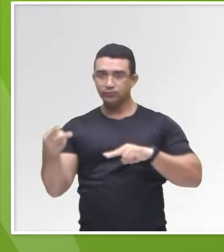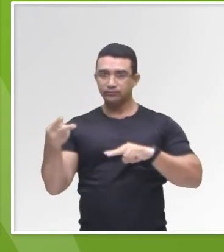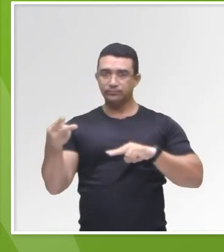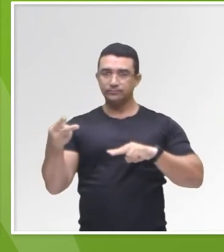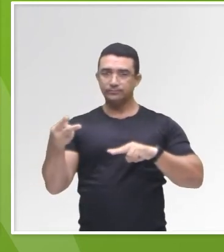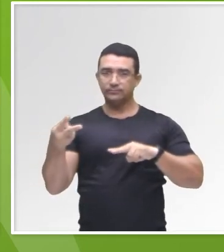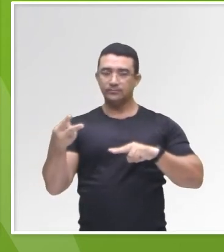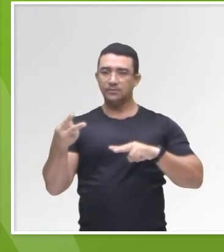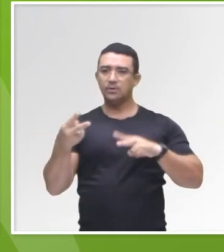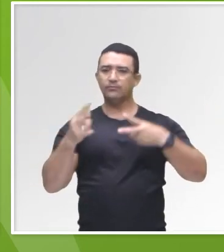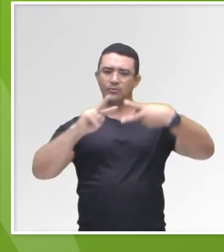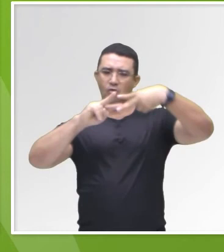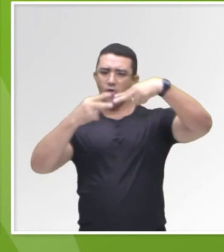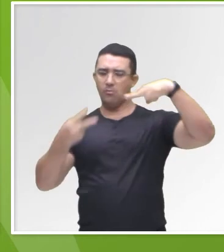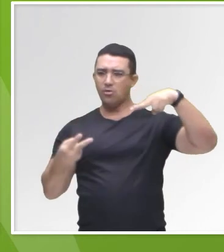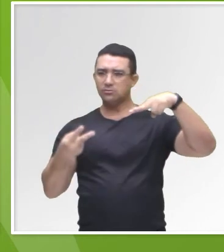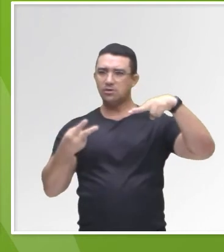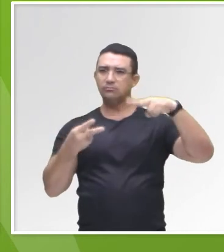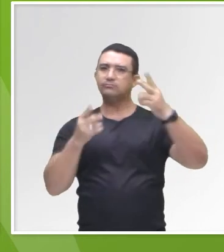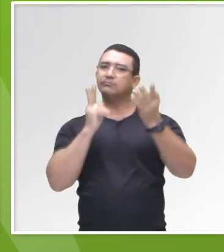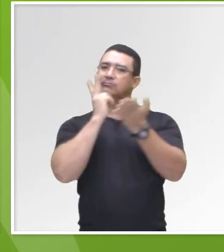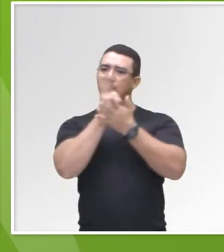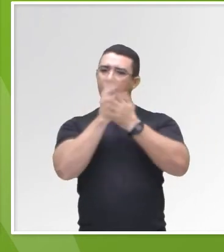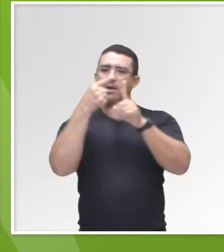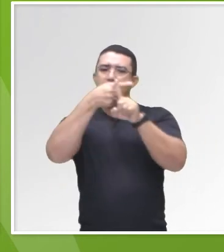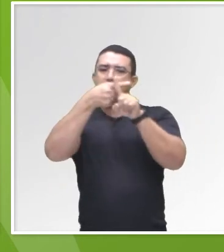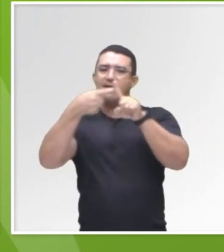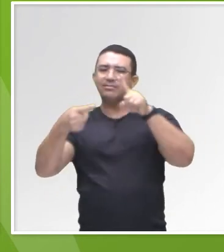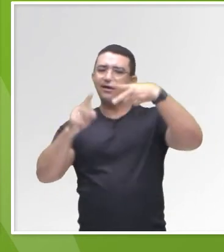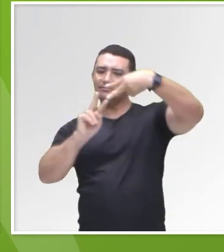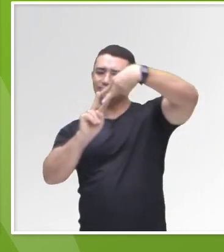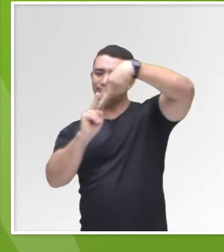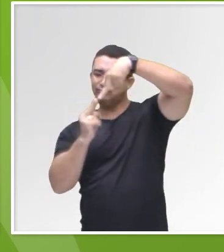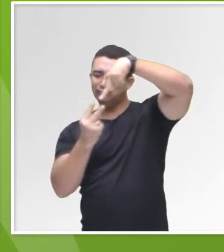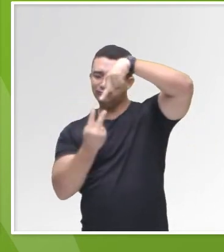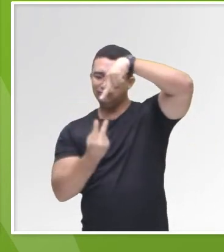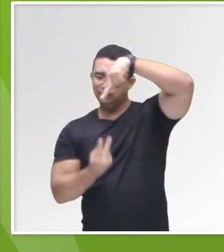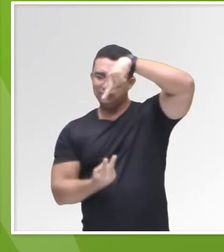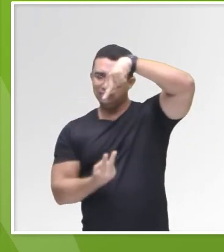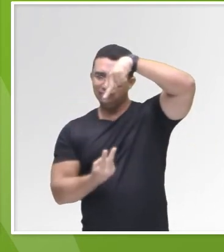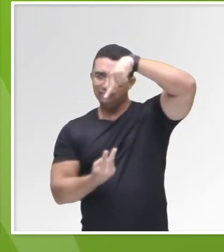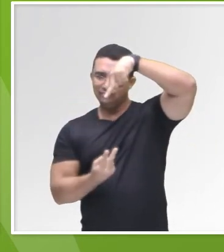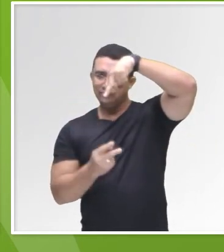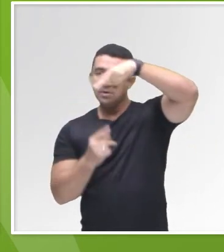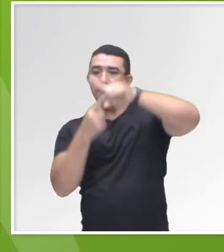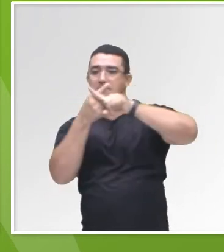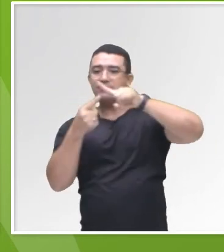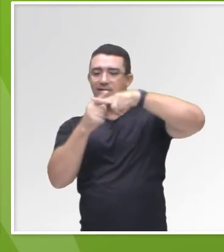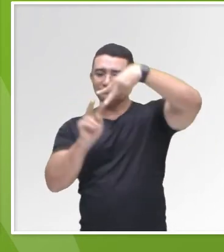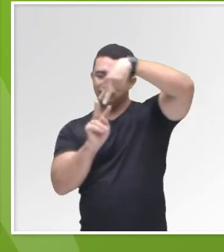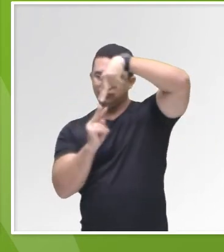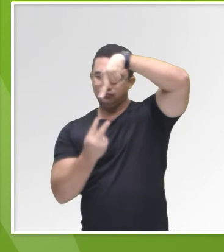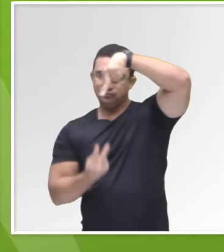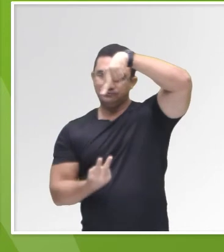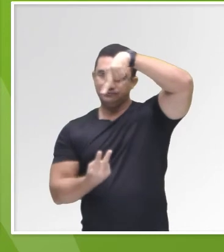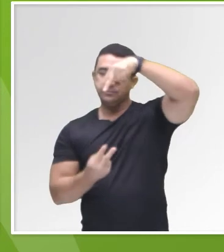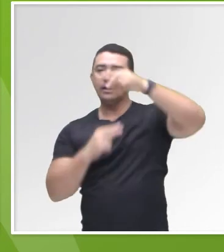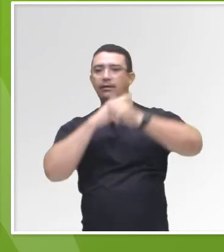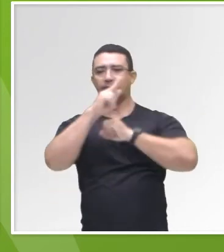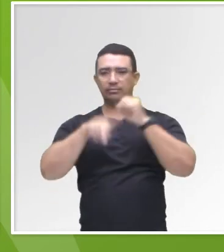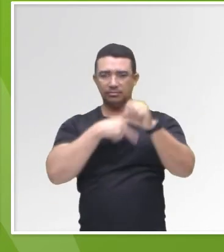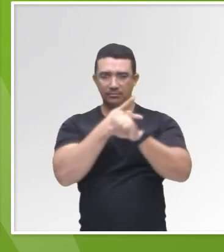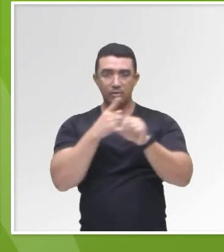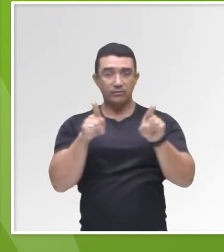Esses cromossomos eles vão ficar alinhados bem lá no meio da célula, como a gente está observando nessa fase que era a metáfase. Depois